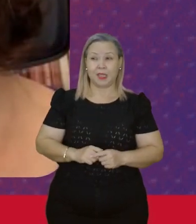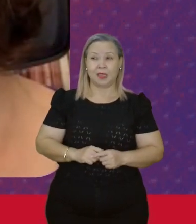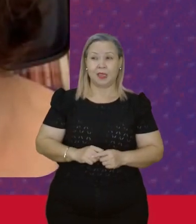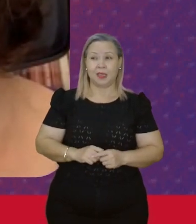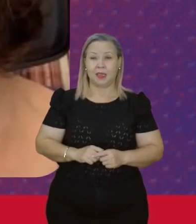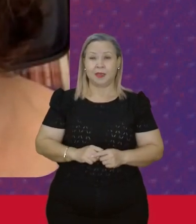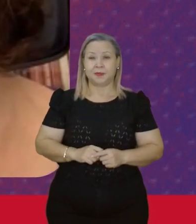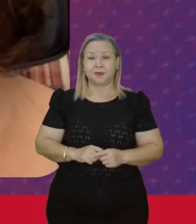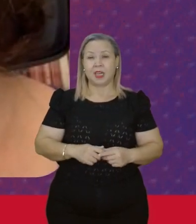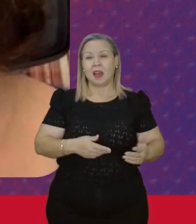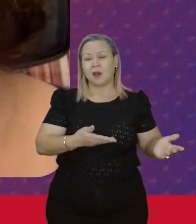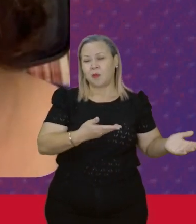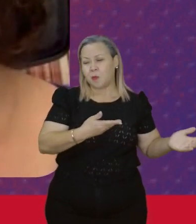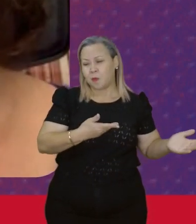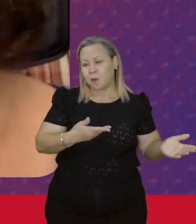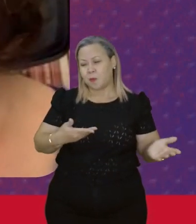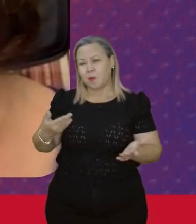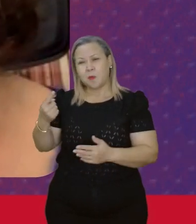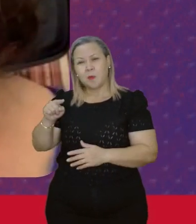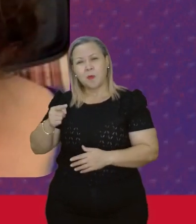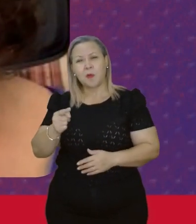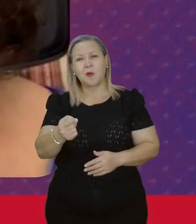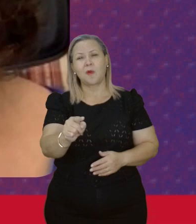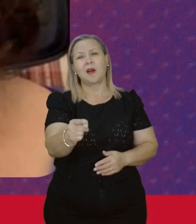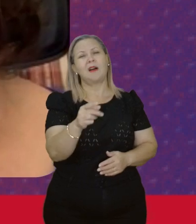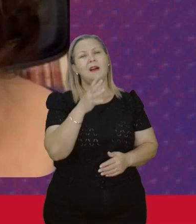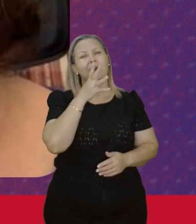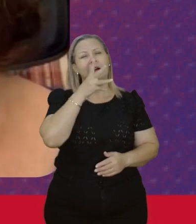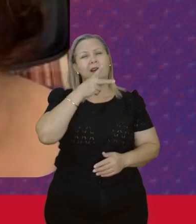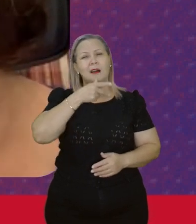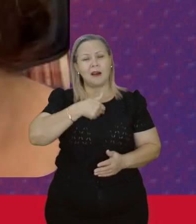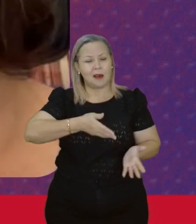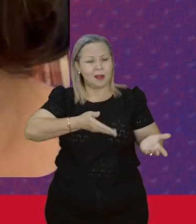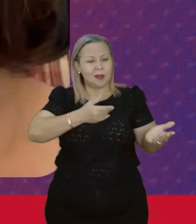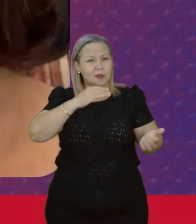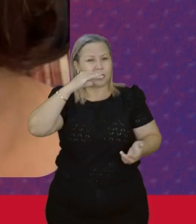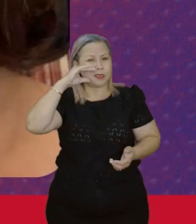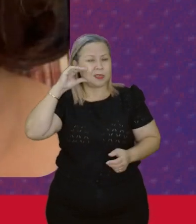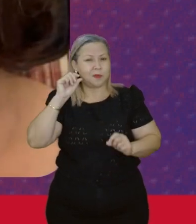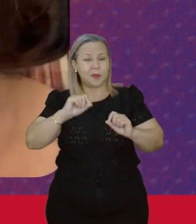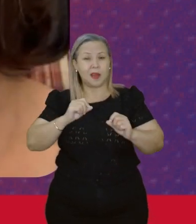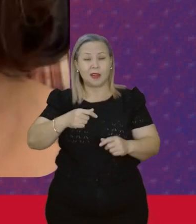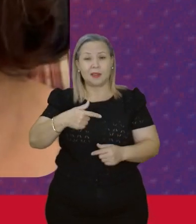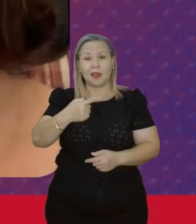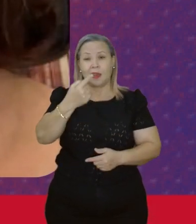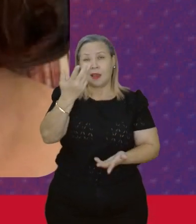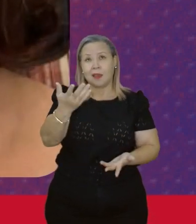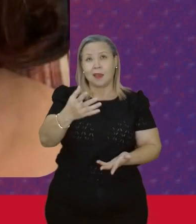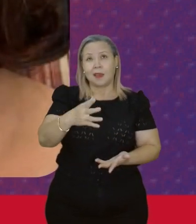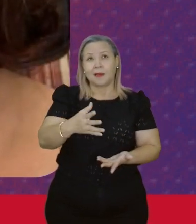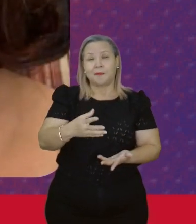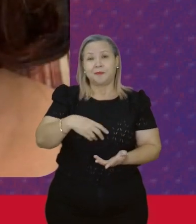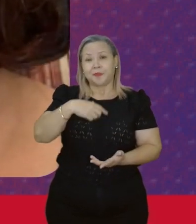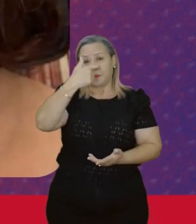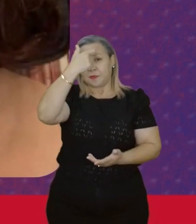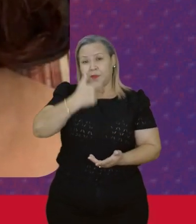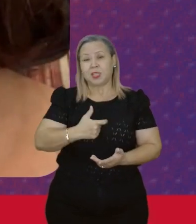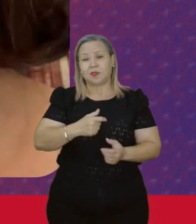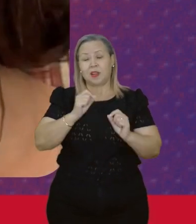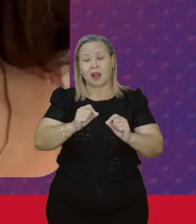da adolescência para que eles tenham personalidades fracas, influenciáveis e